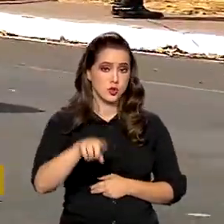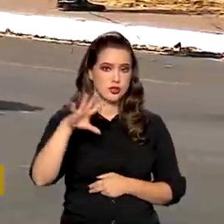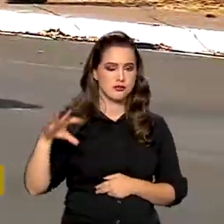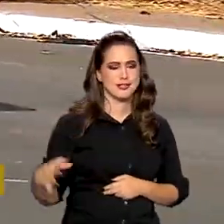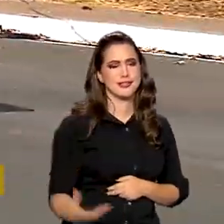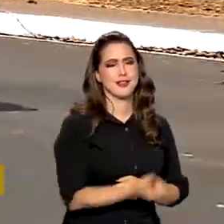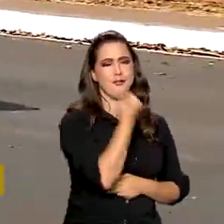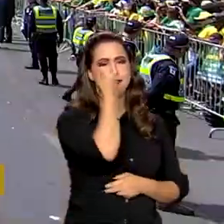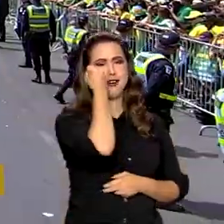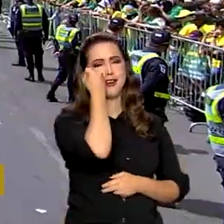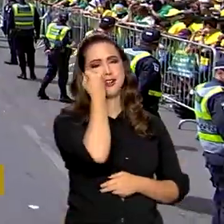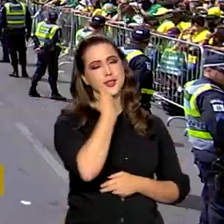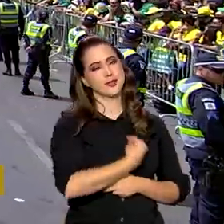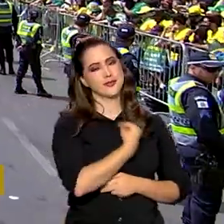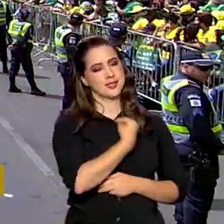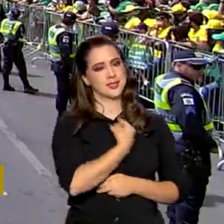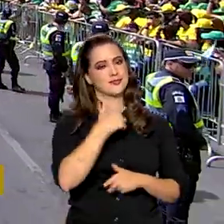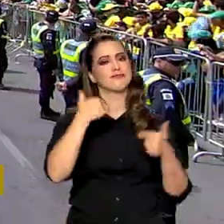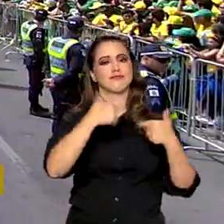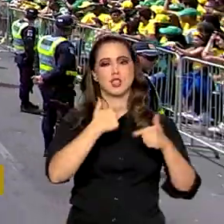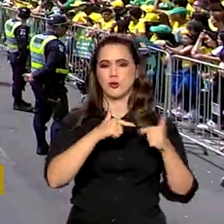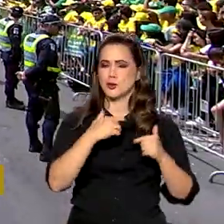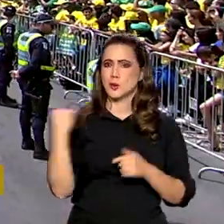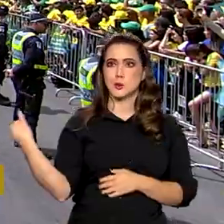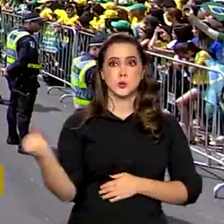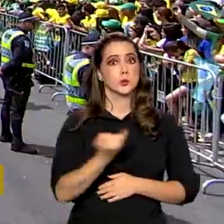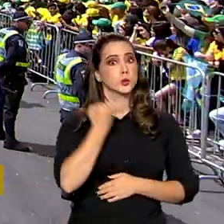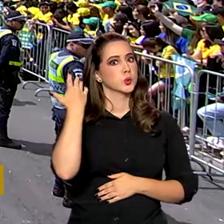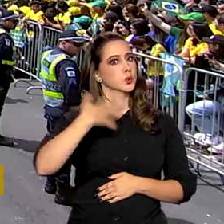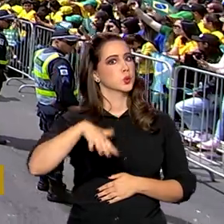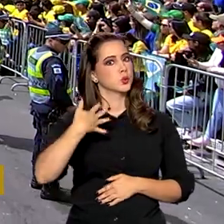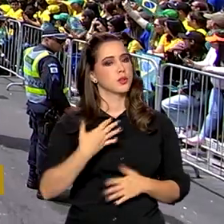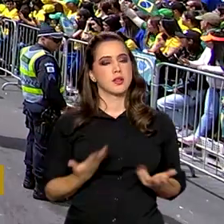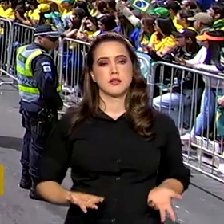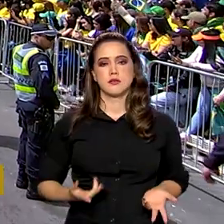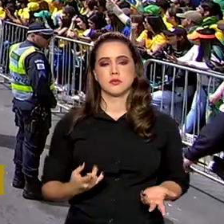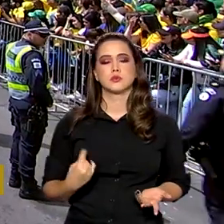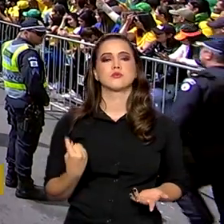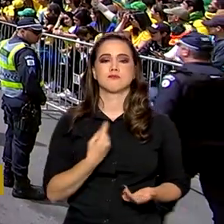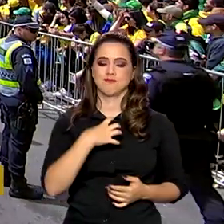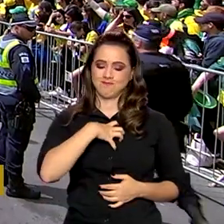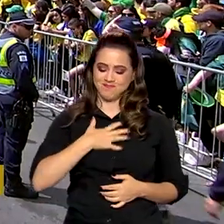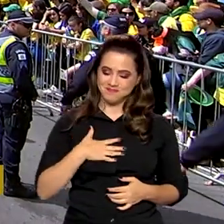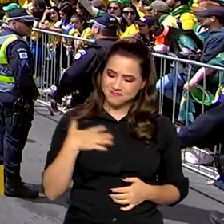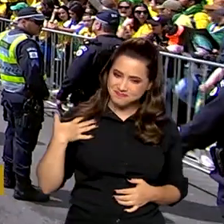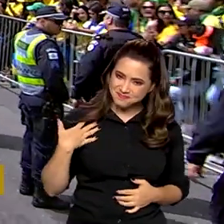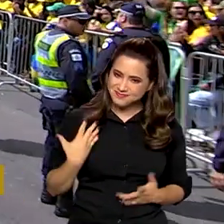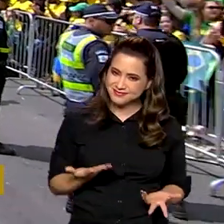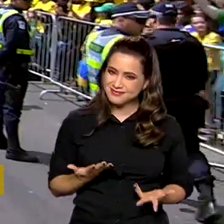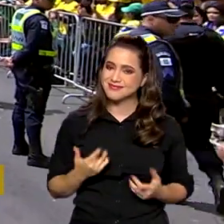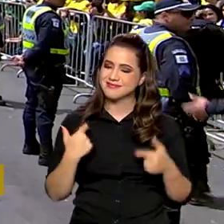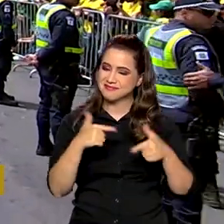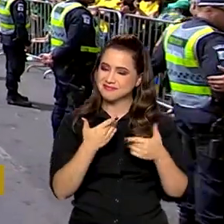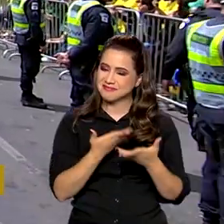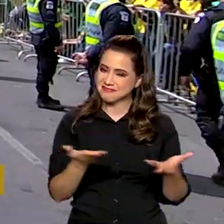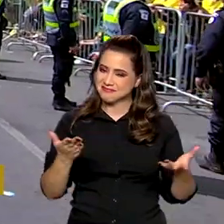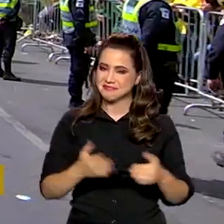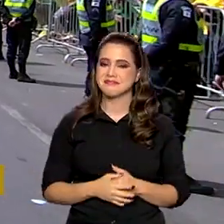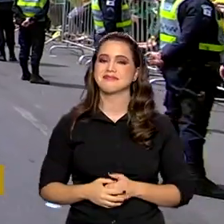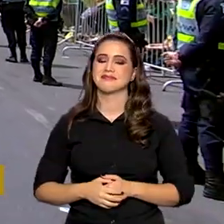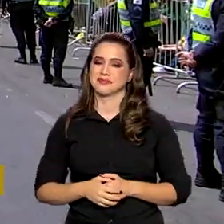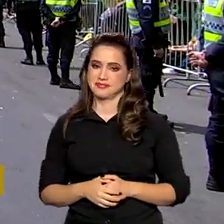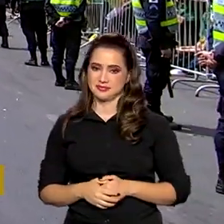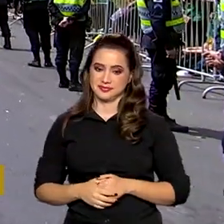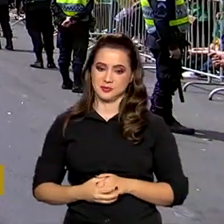aí muitas vidas. É, né, uma atividade muito nobre e que também me enche muito de orgulho a realização dessa nossa atividade.